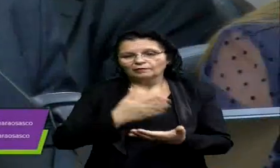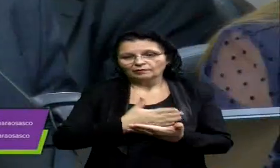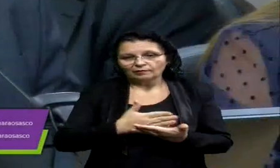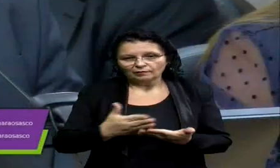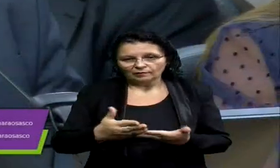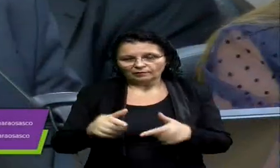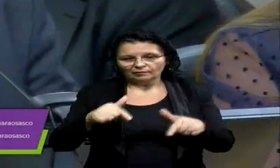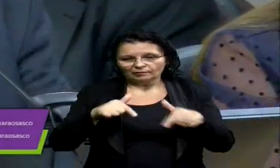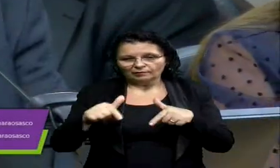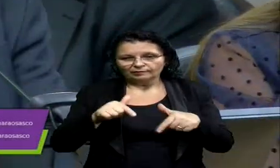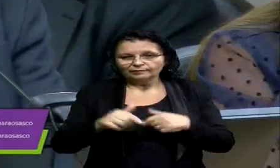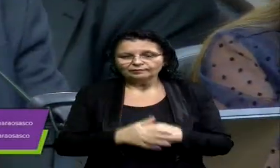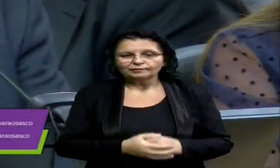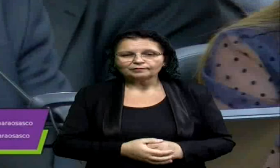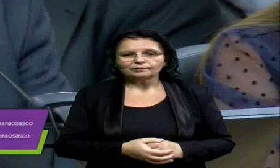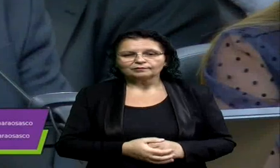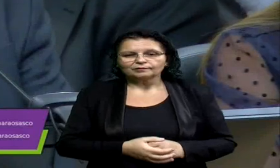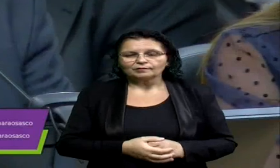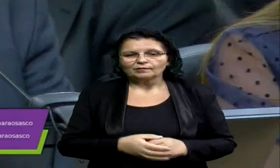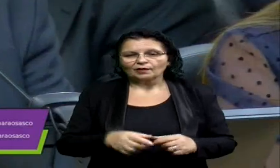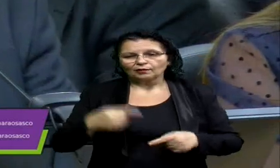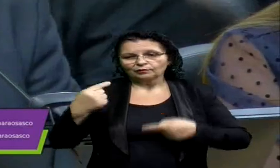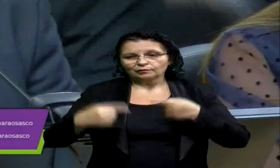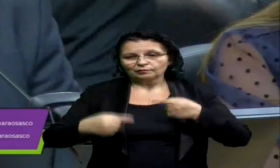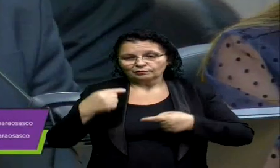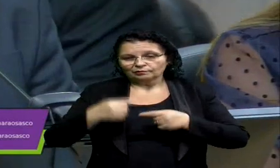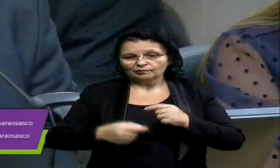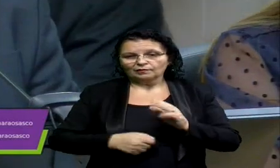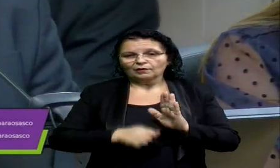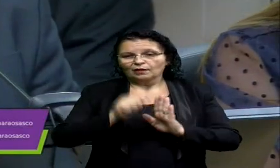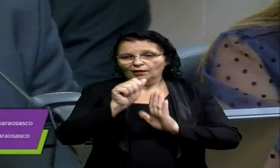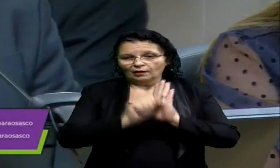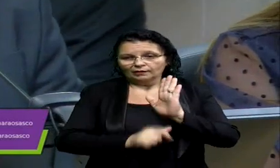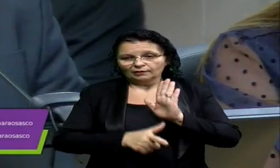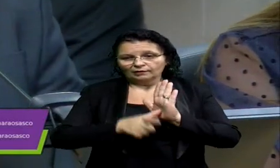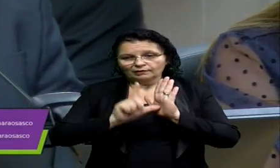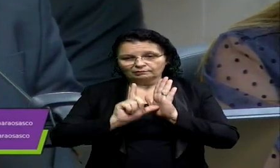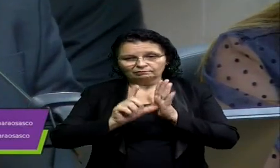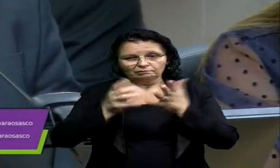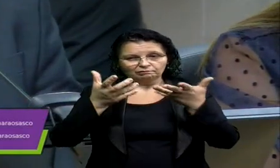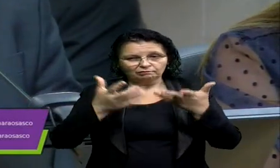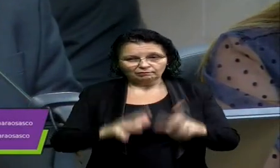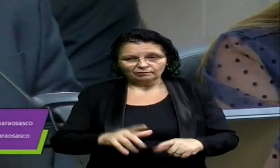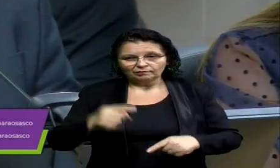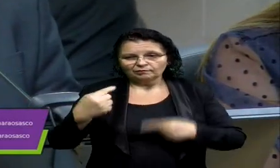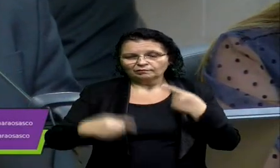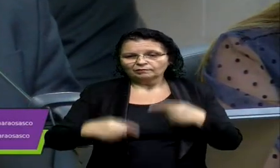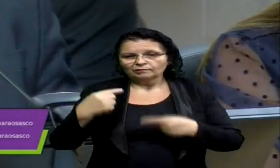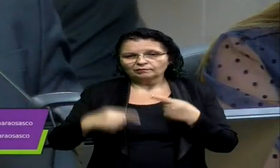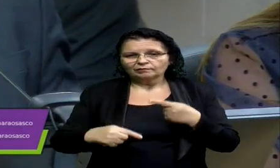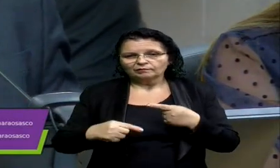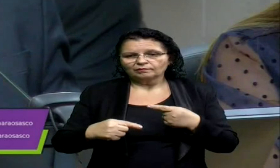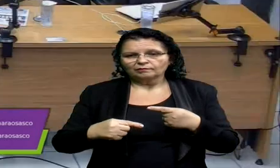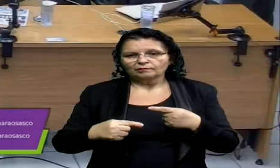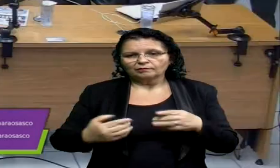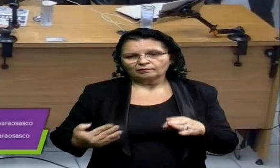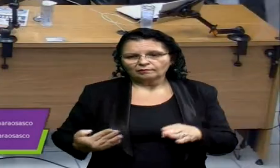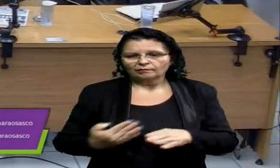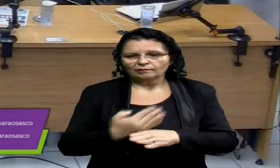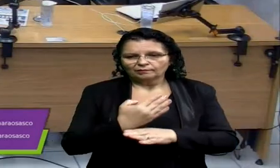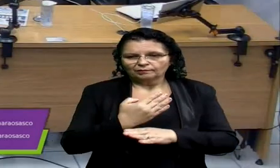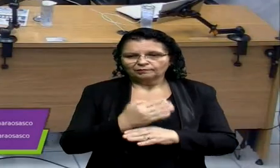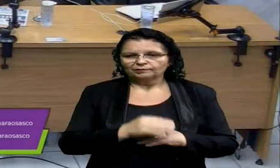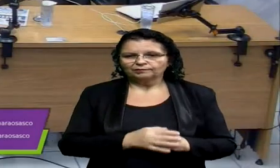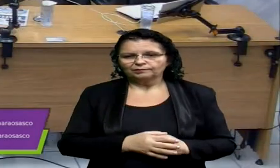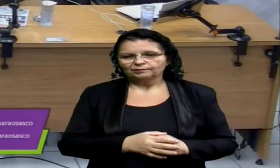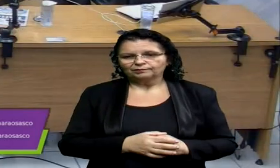os nossos trabalhos está em discussão a ata da sessão anterior não havendo Quem Queira discutir está